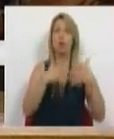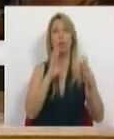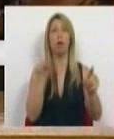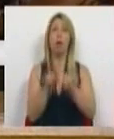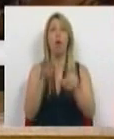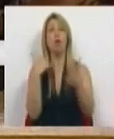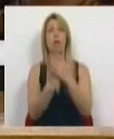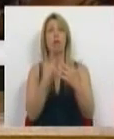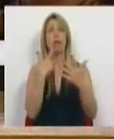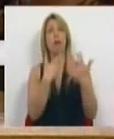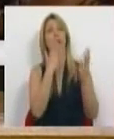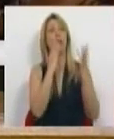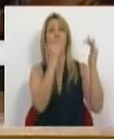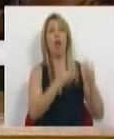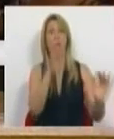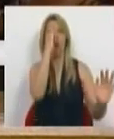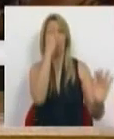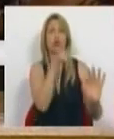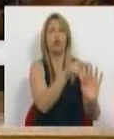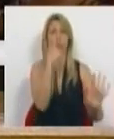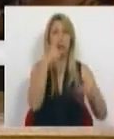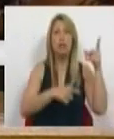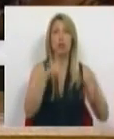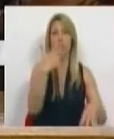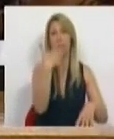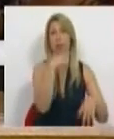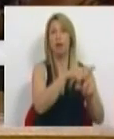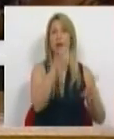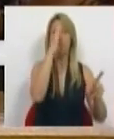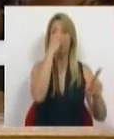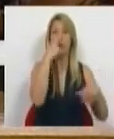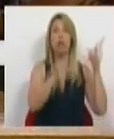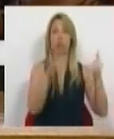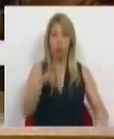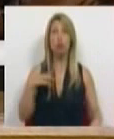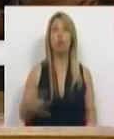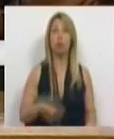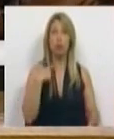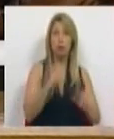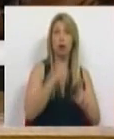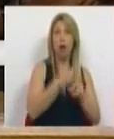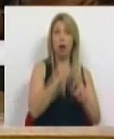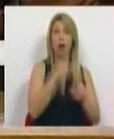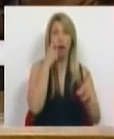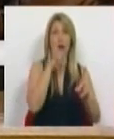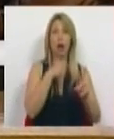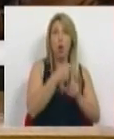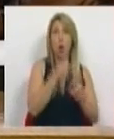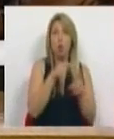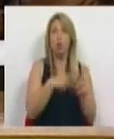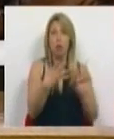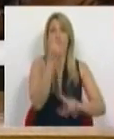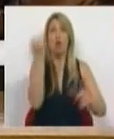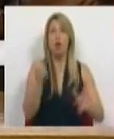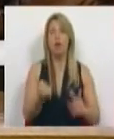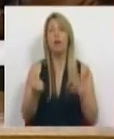que lutaram para que elas fossem possíveis, mais até do que desvalorizar o contributo de quem aqui se bateu por elas. Pela primeira vez